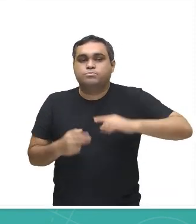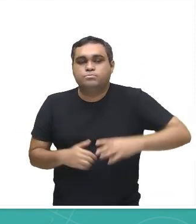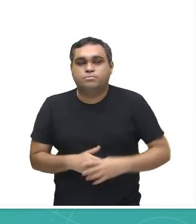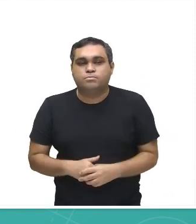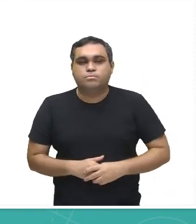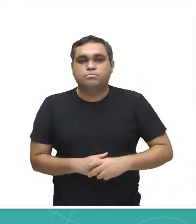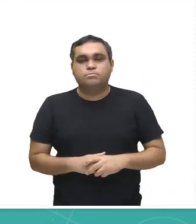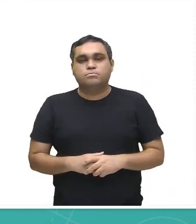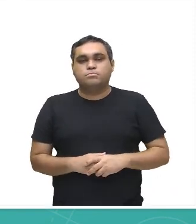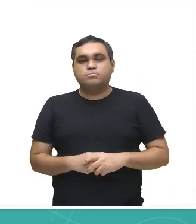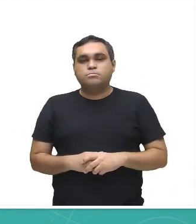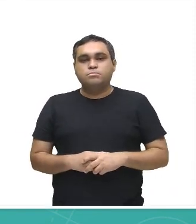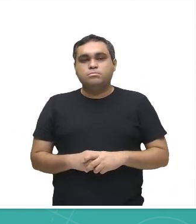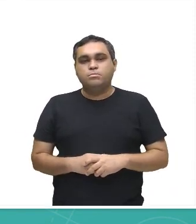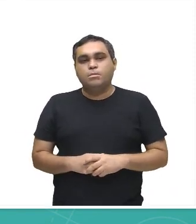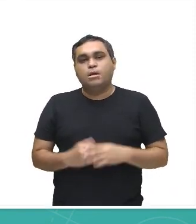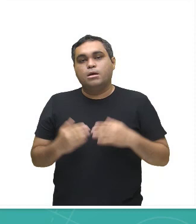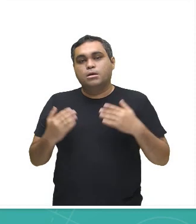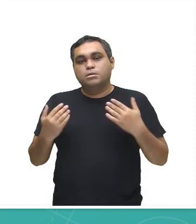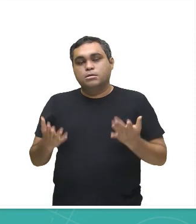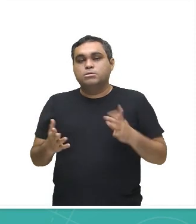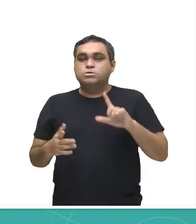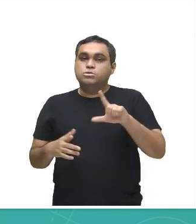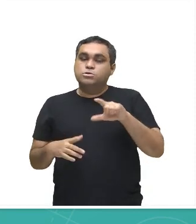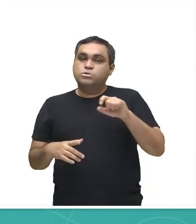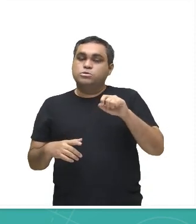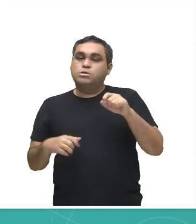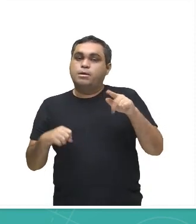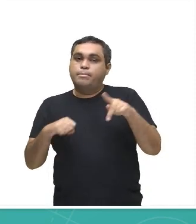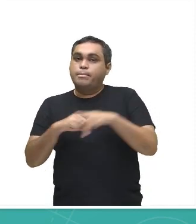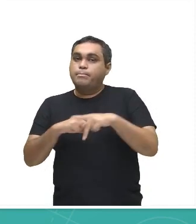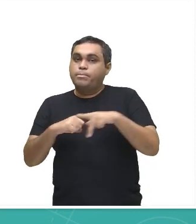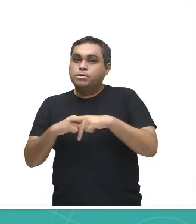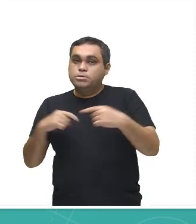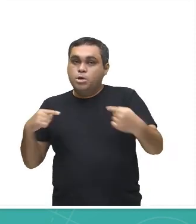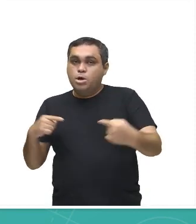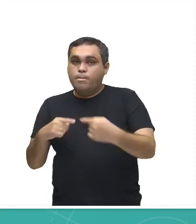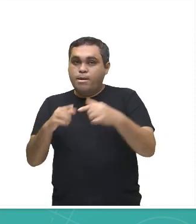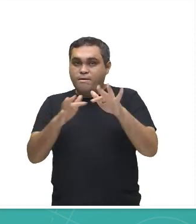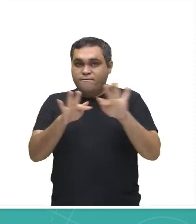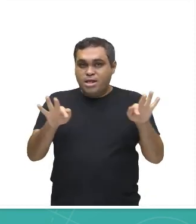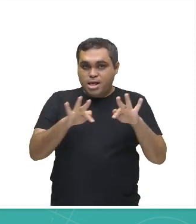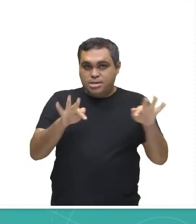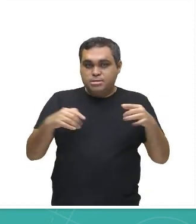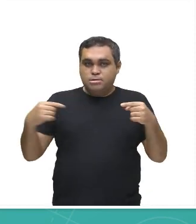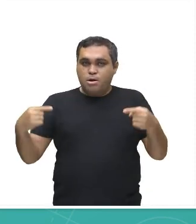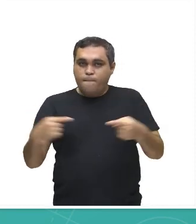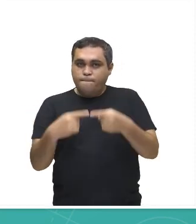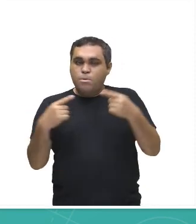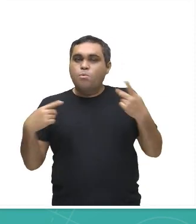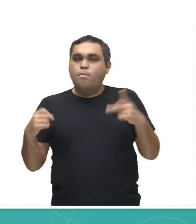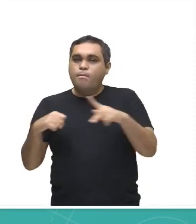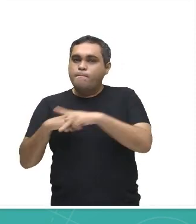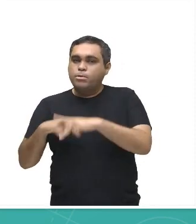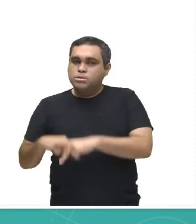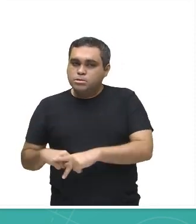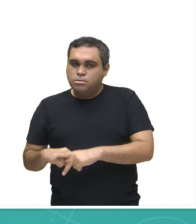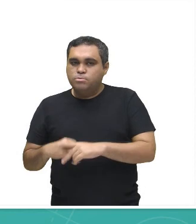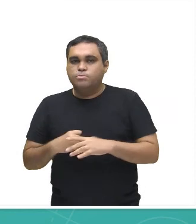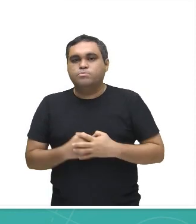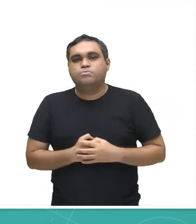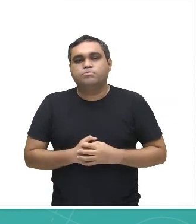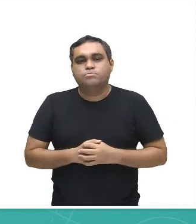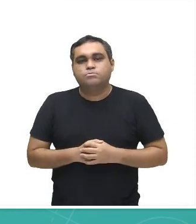Aqui. Escolha a preposição de lugar adequada para cada frase. Aqui você deveria identificar em cada frase a